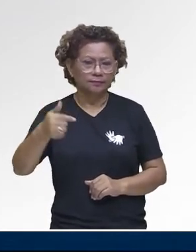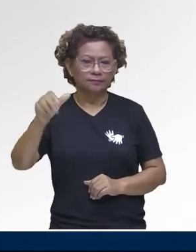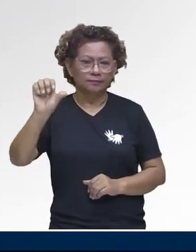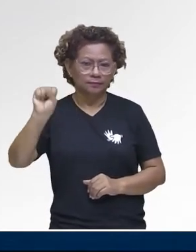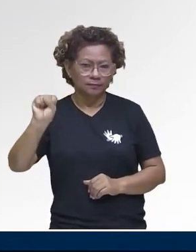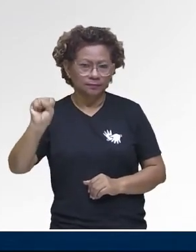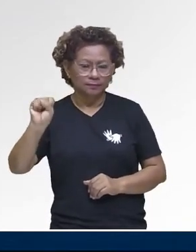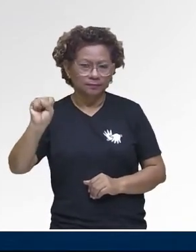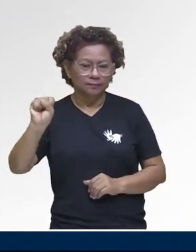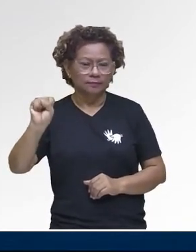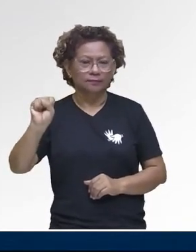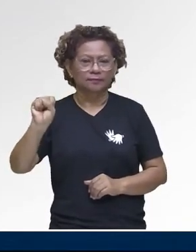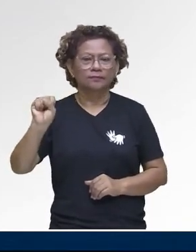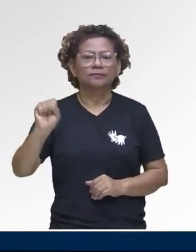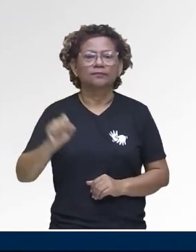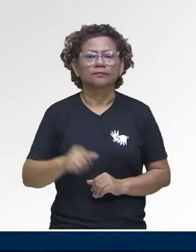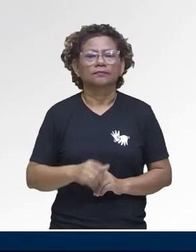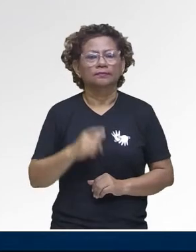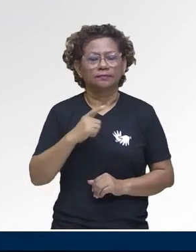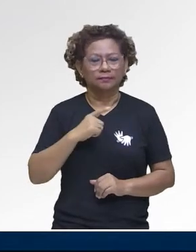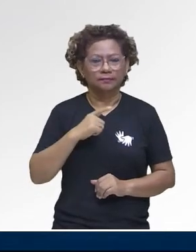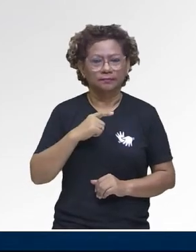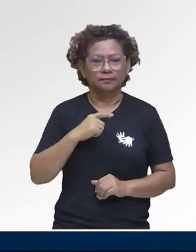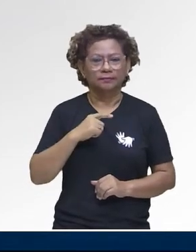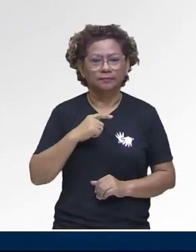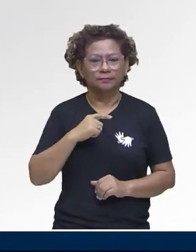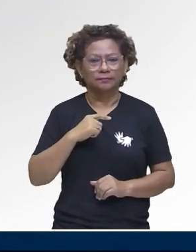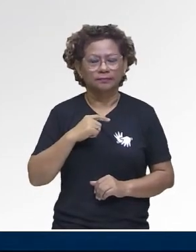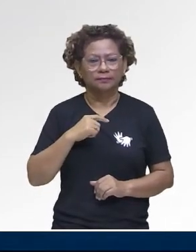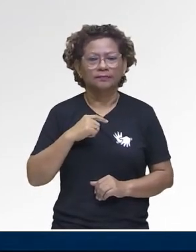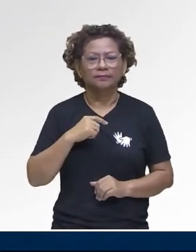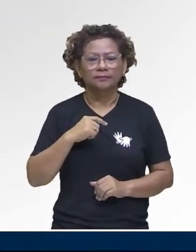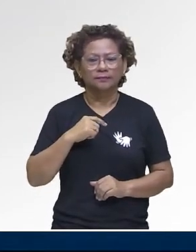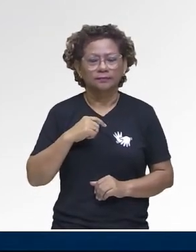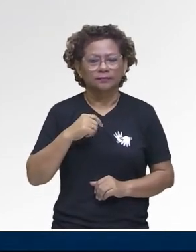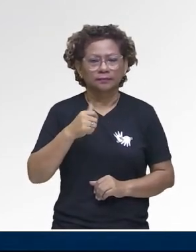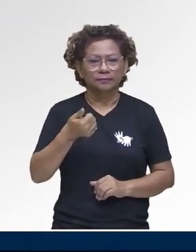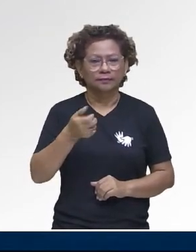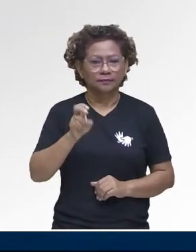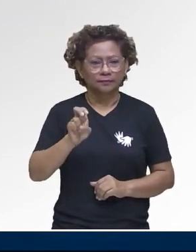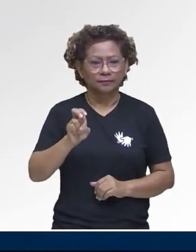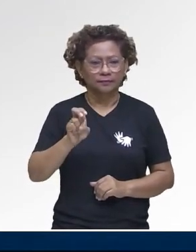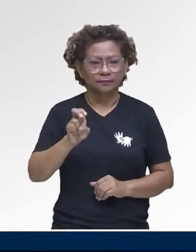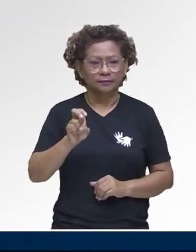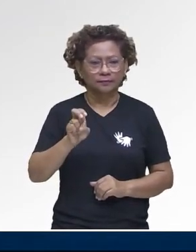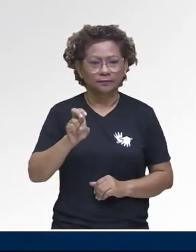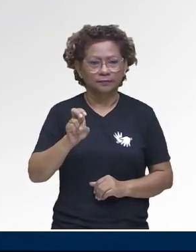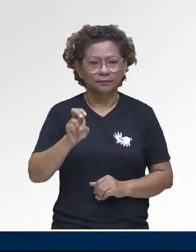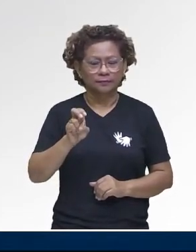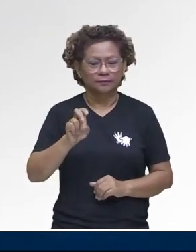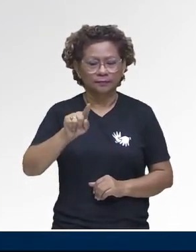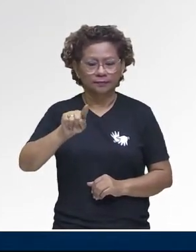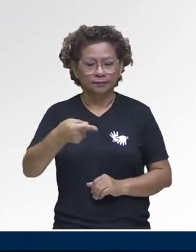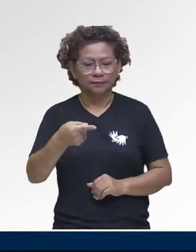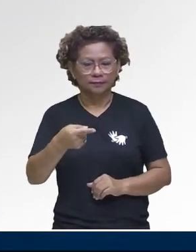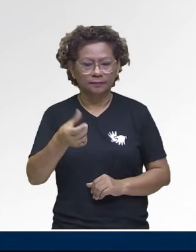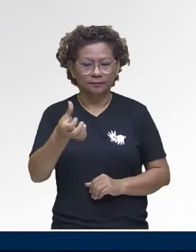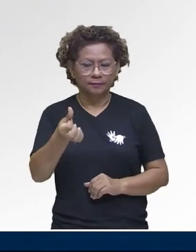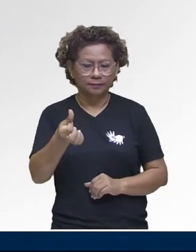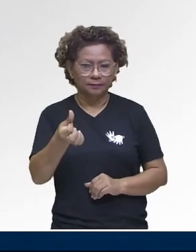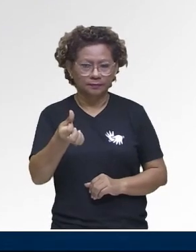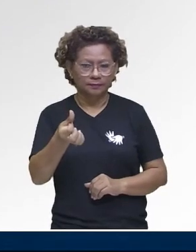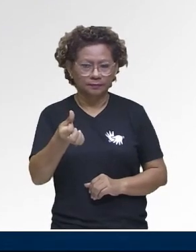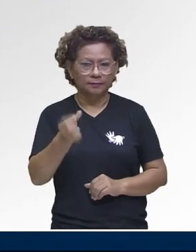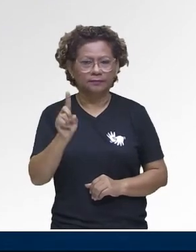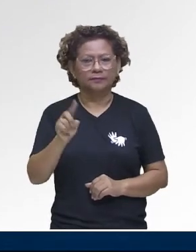e 15 inteiros e 61 centésimos. Então, olha que importante, né? A gente saber o posicionamento da